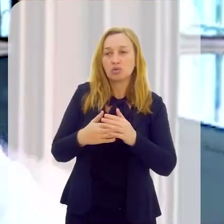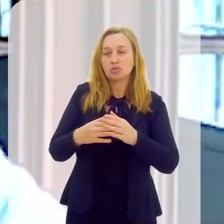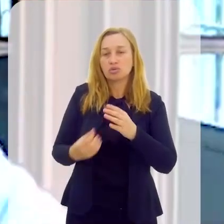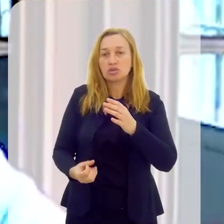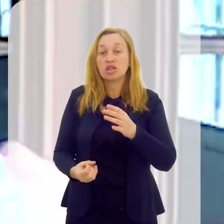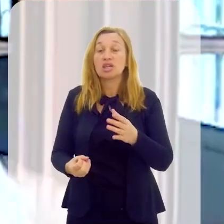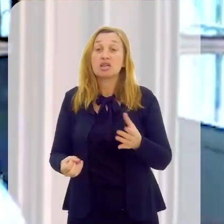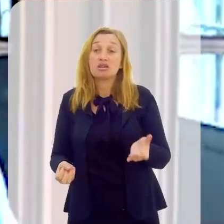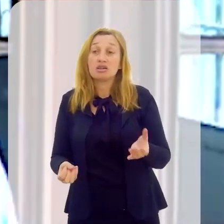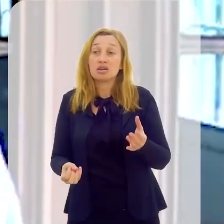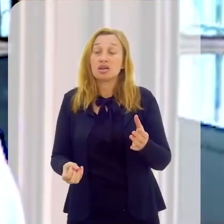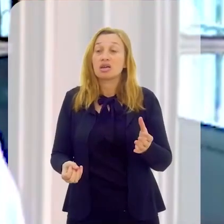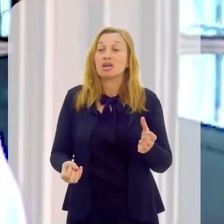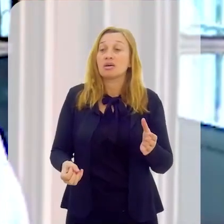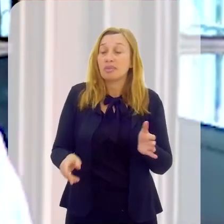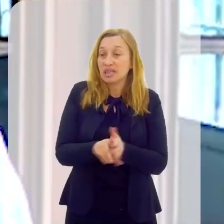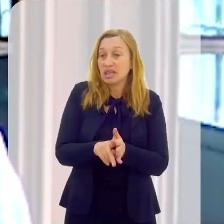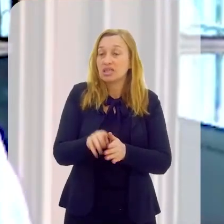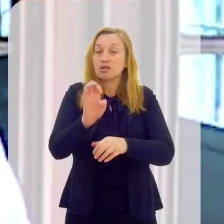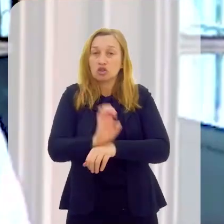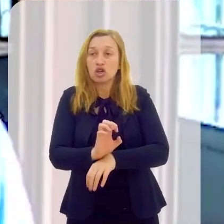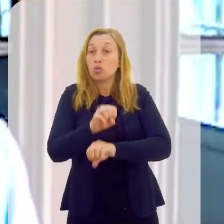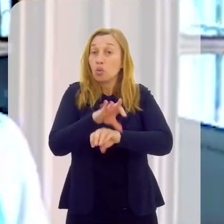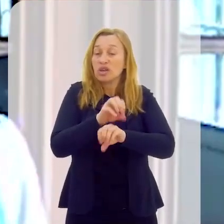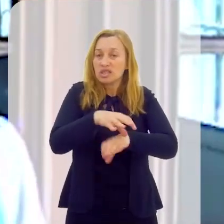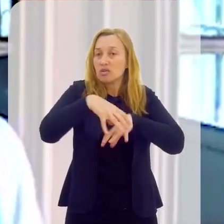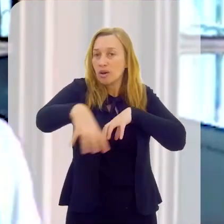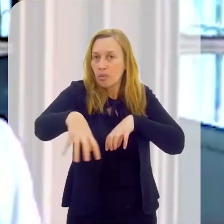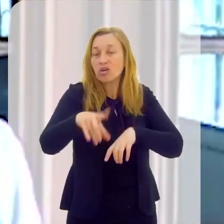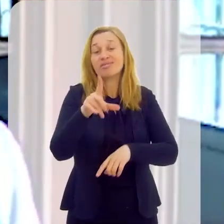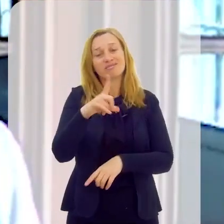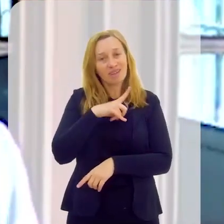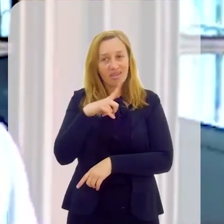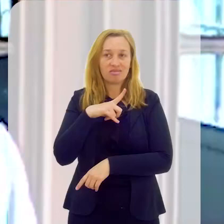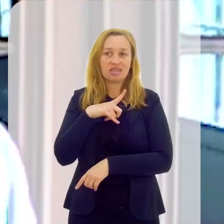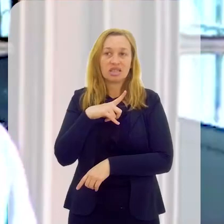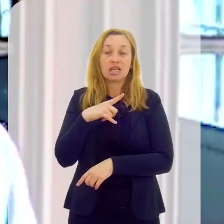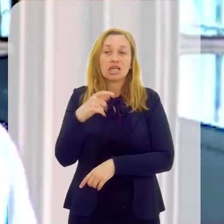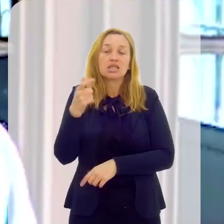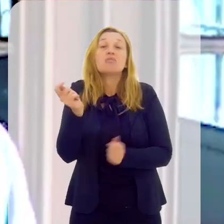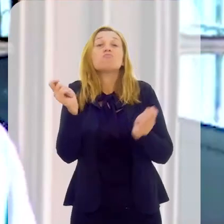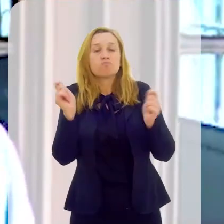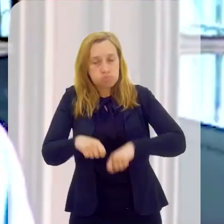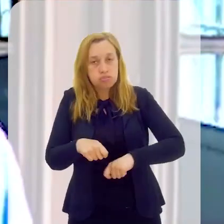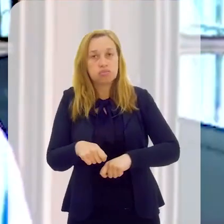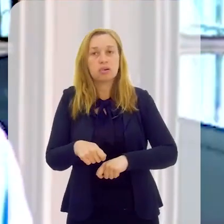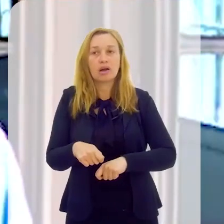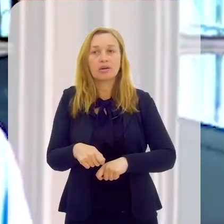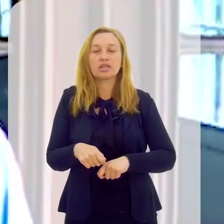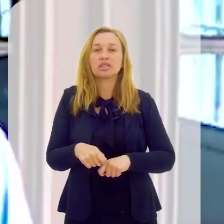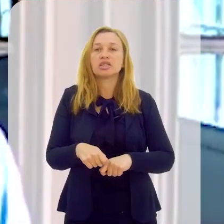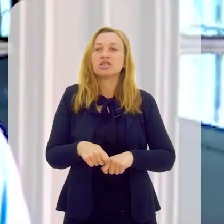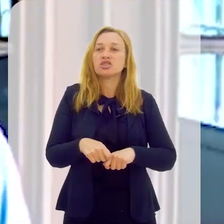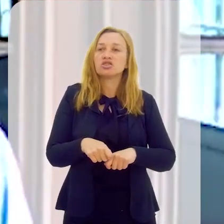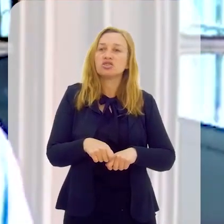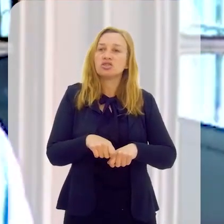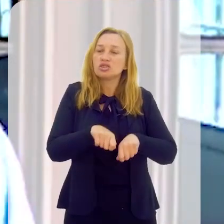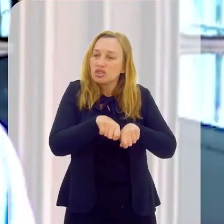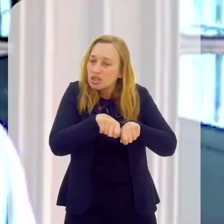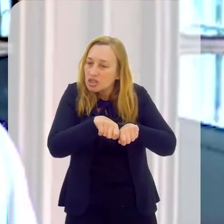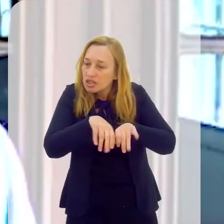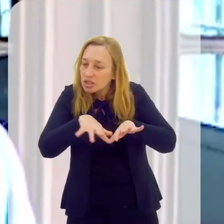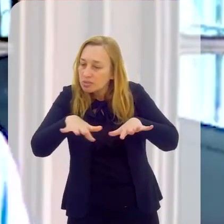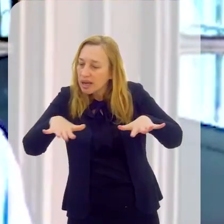conjunto que forma o Estado, né? E o ensino remoto tem muito essa possibilidade